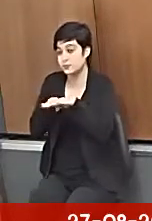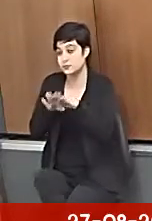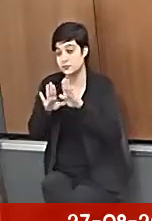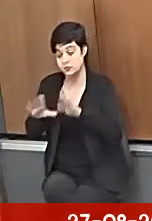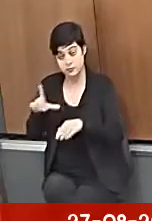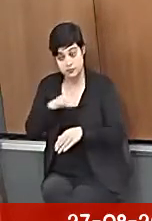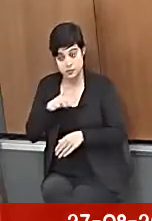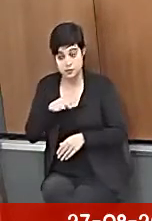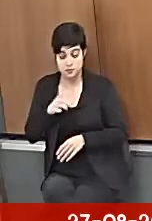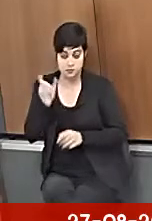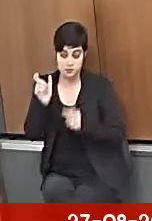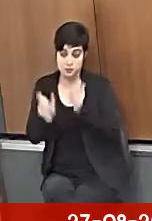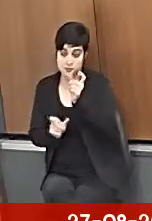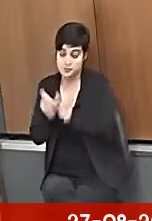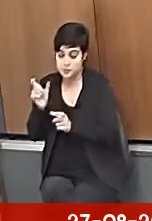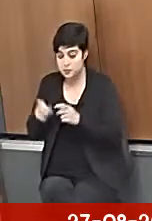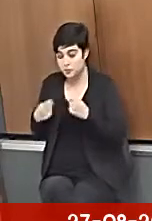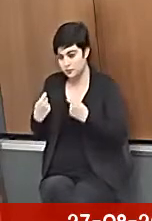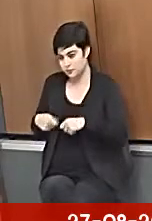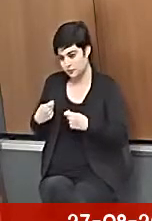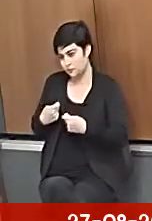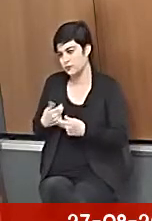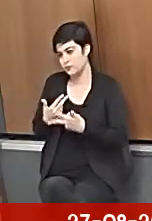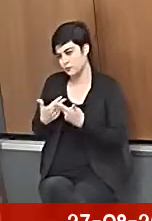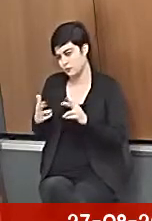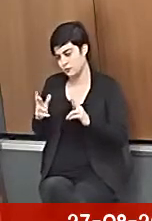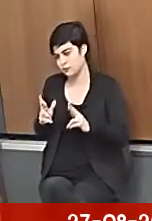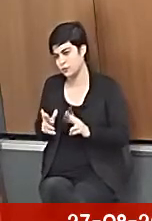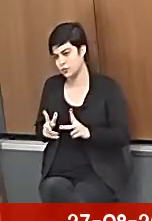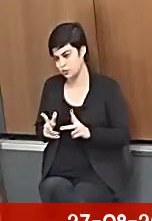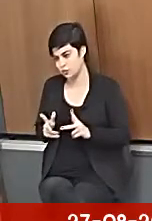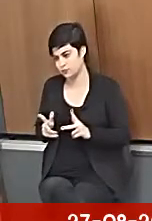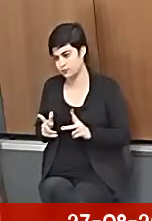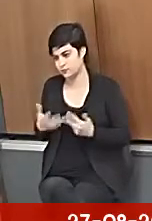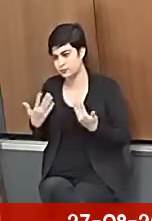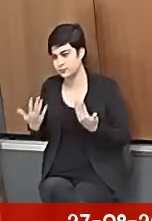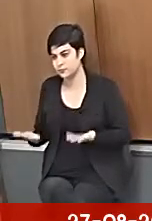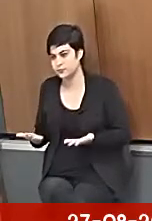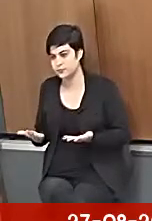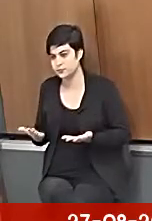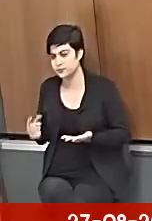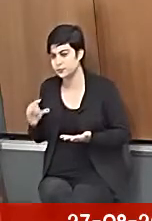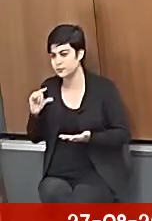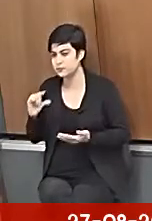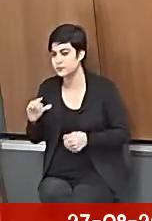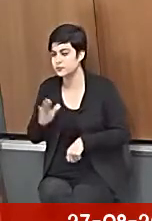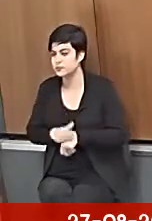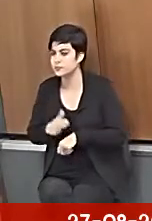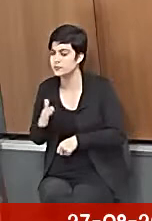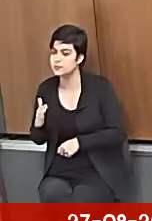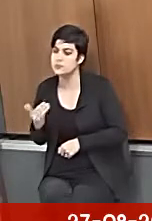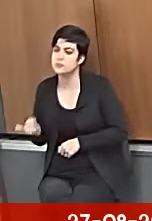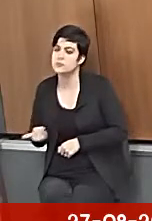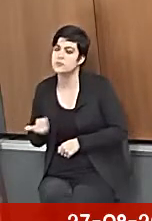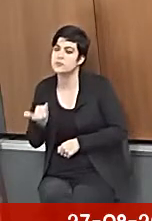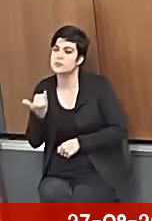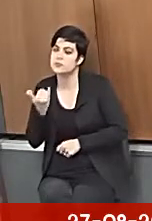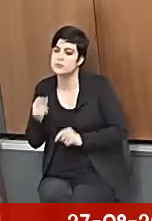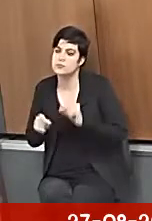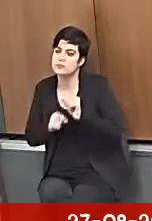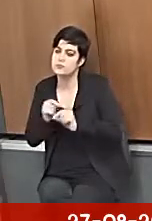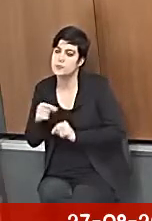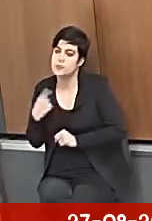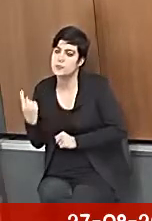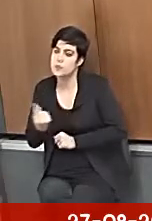necessidades específicas e e aí ô ô ô ô um pouco mais além nós hoje temos algumas